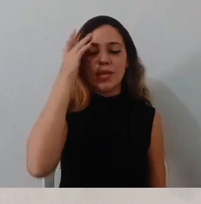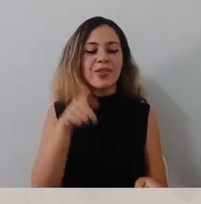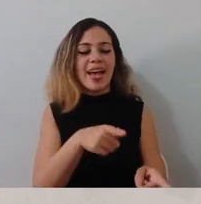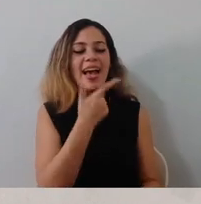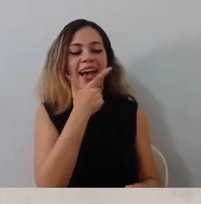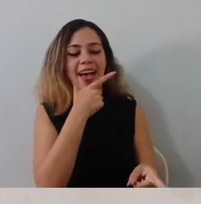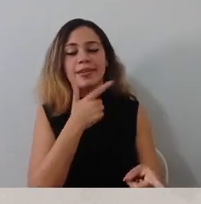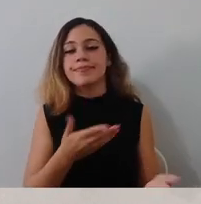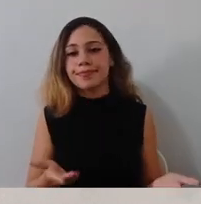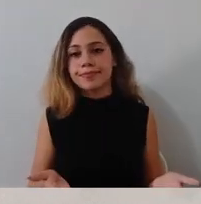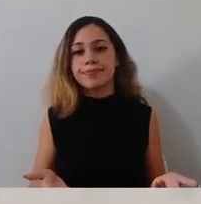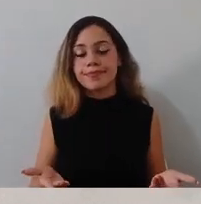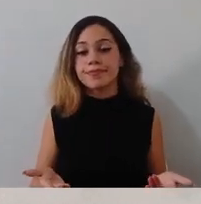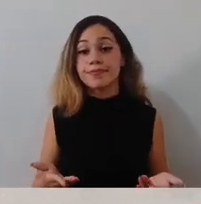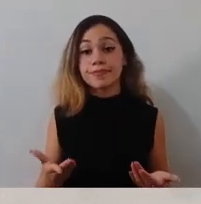deficiências também.